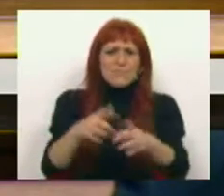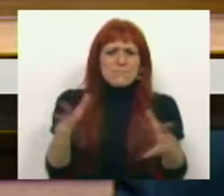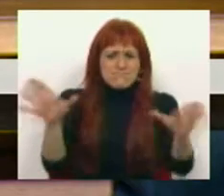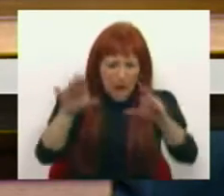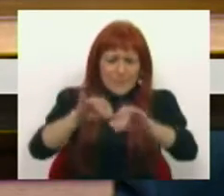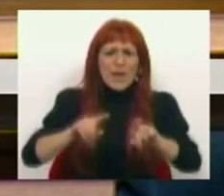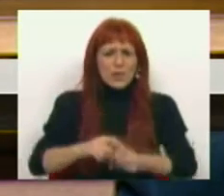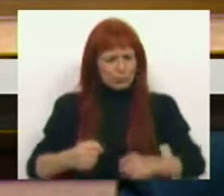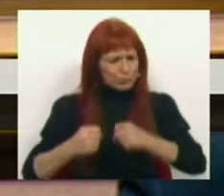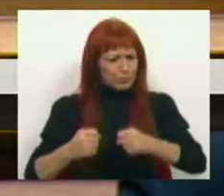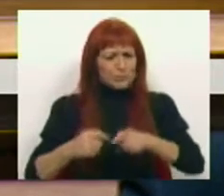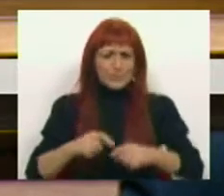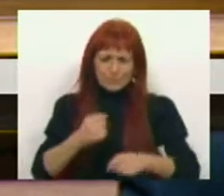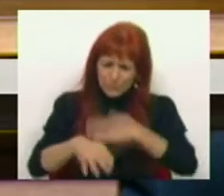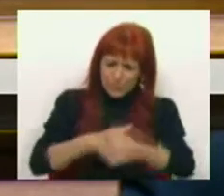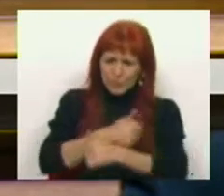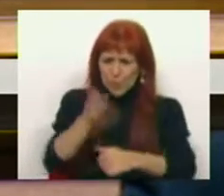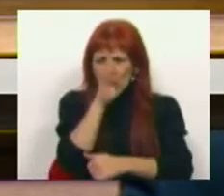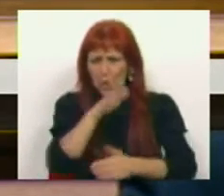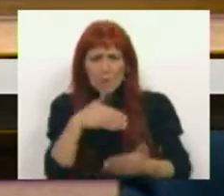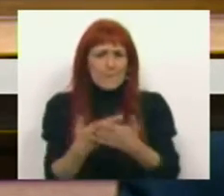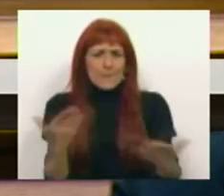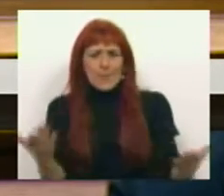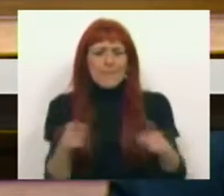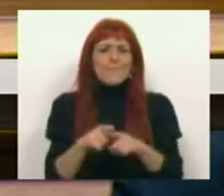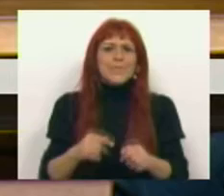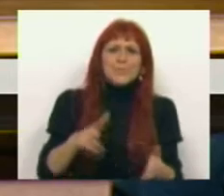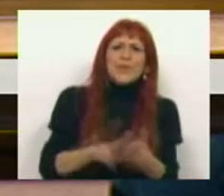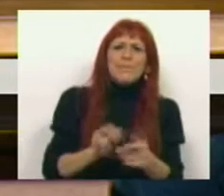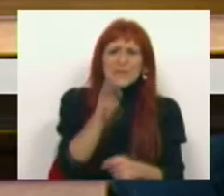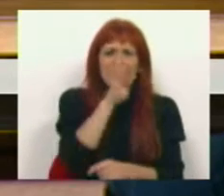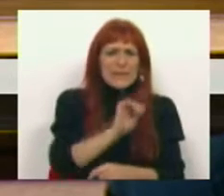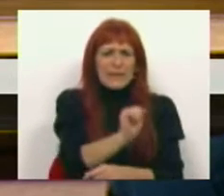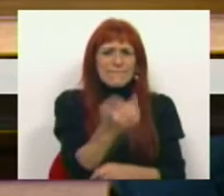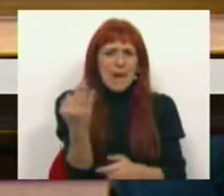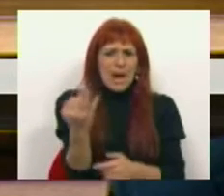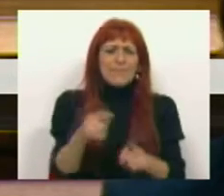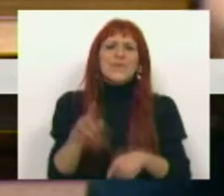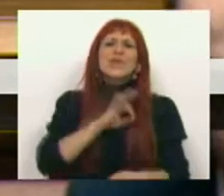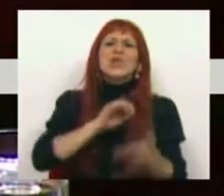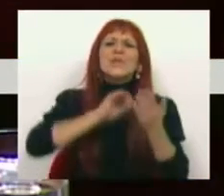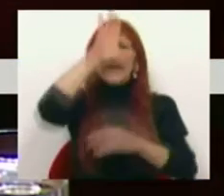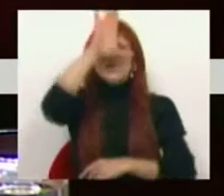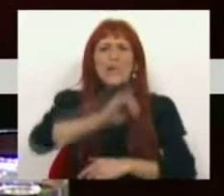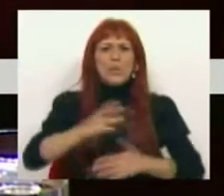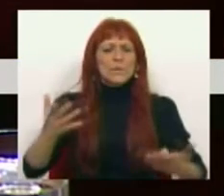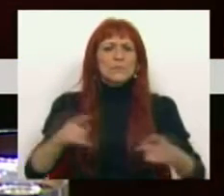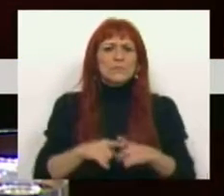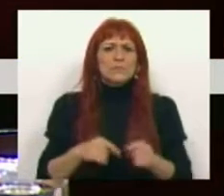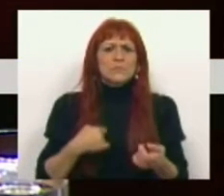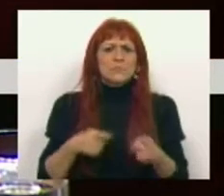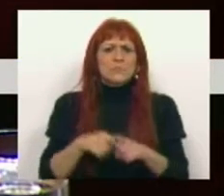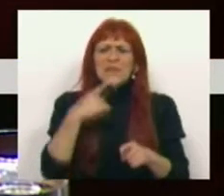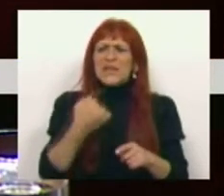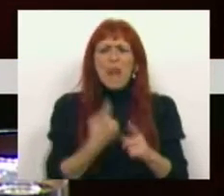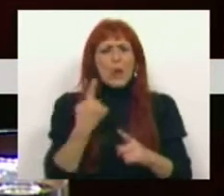bastante mais robusta, eficaz e aplicável na realidade e na prática. O Sr. Secretário de Estado enunciou